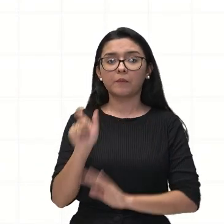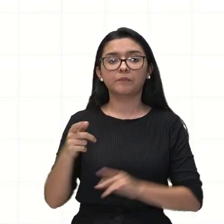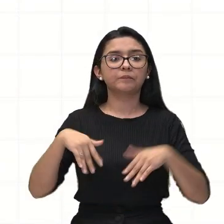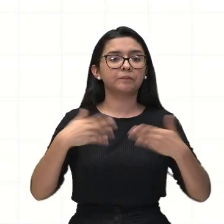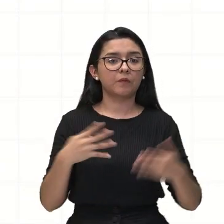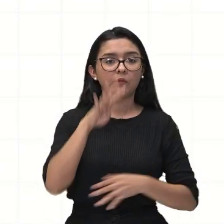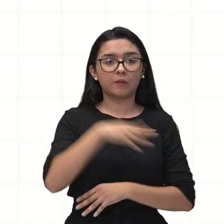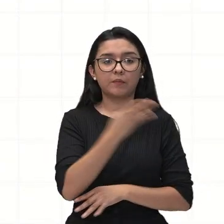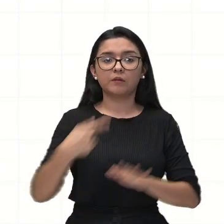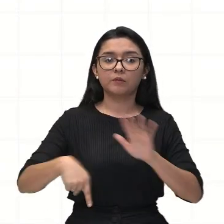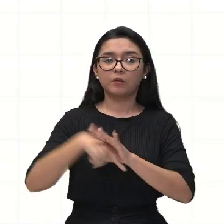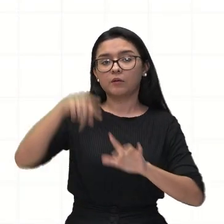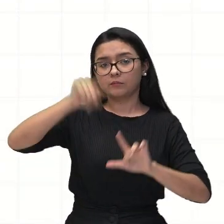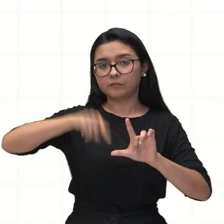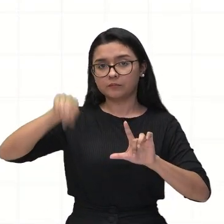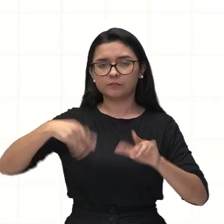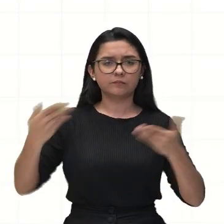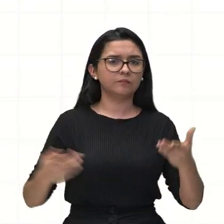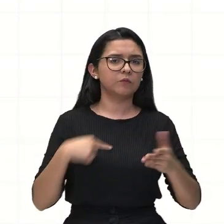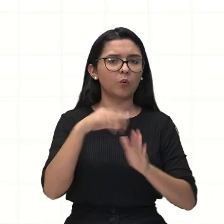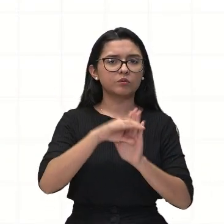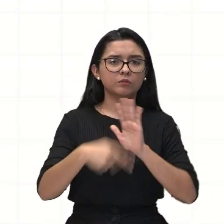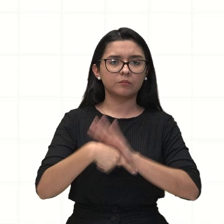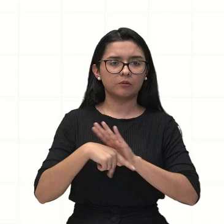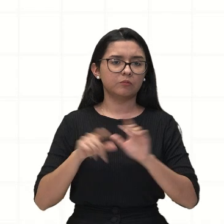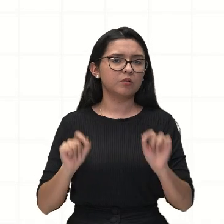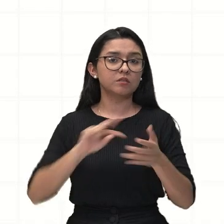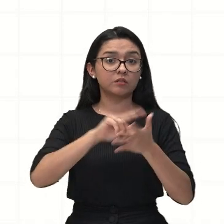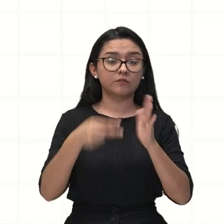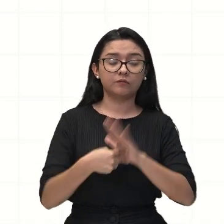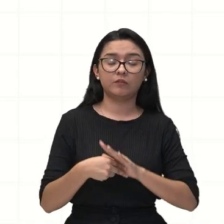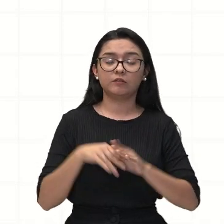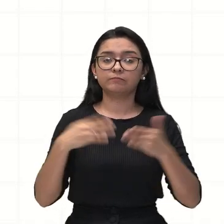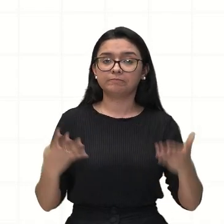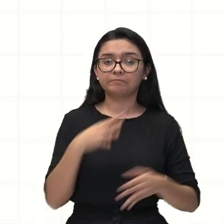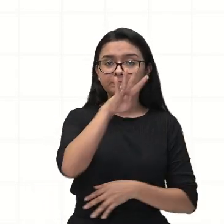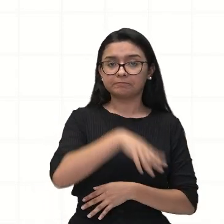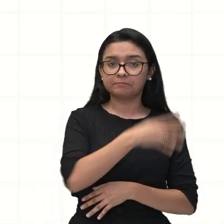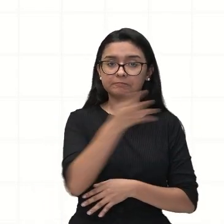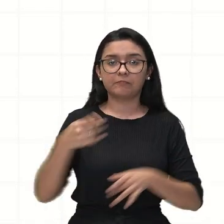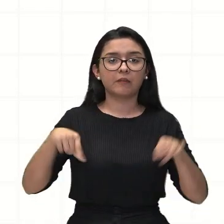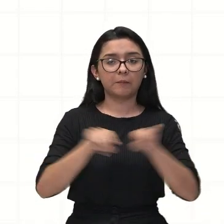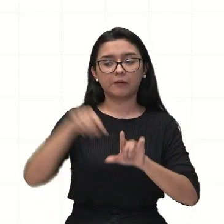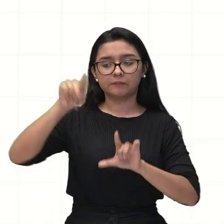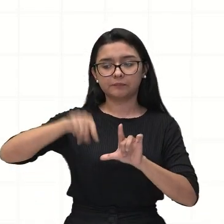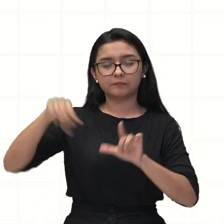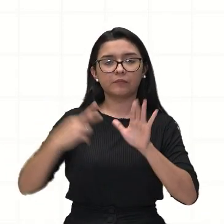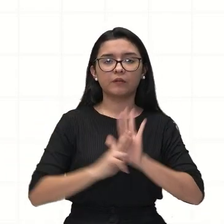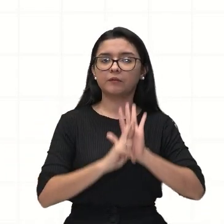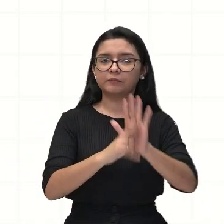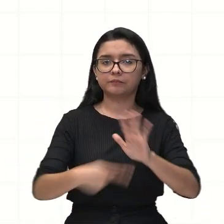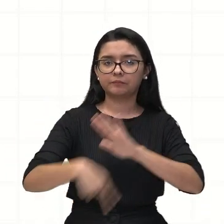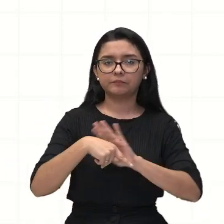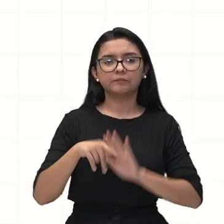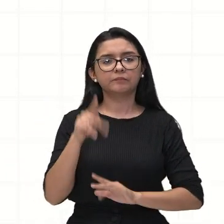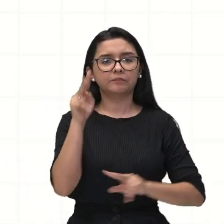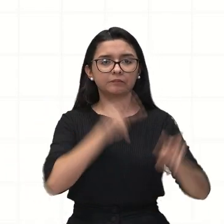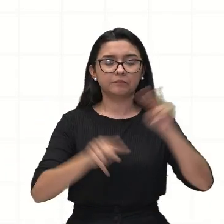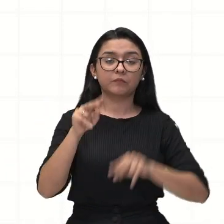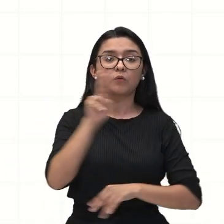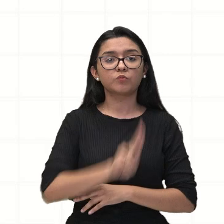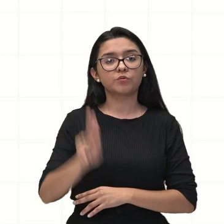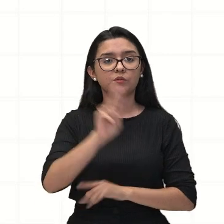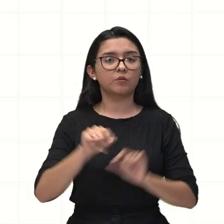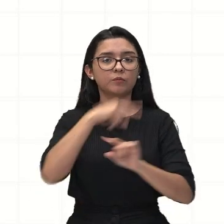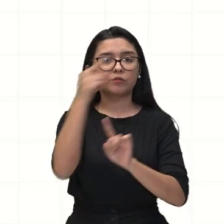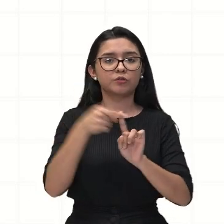tabelas e gráficos, definição. Os gráficos e tabelas são representações visuais